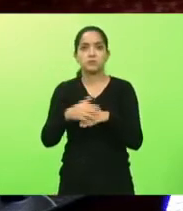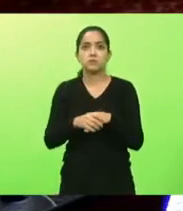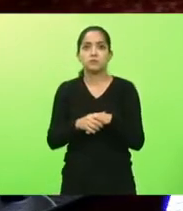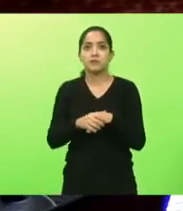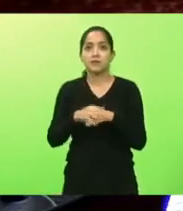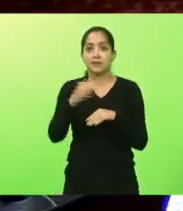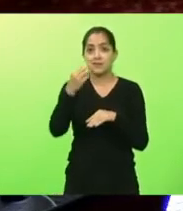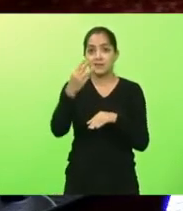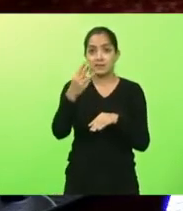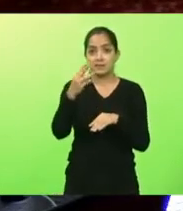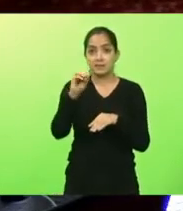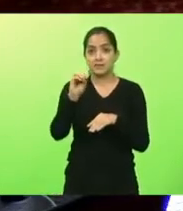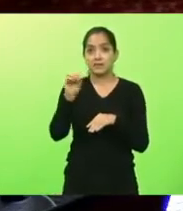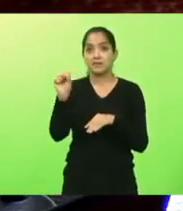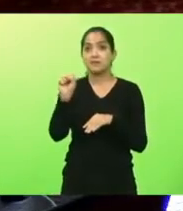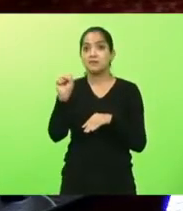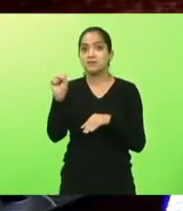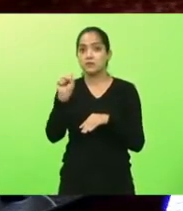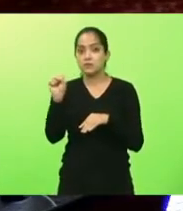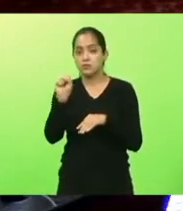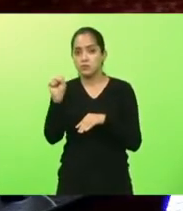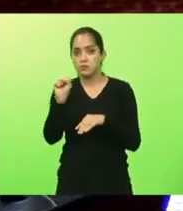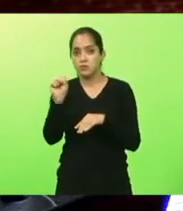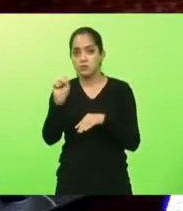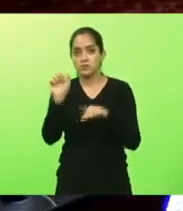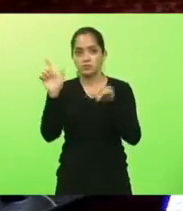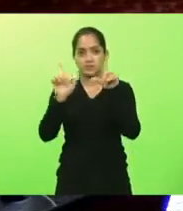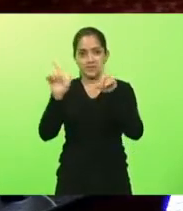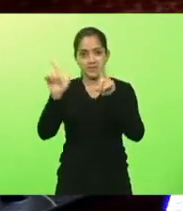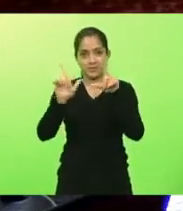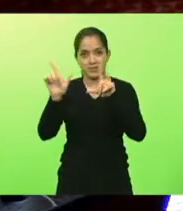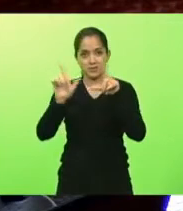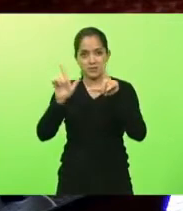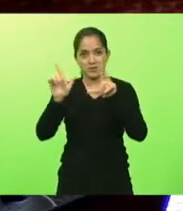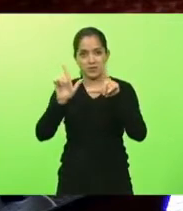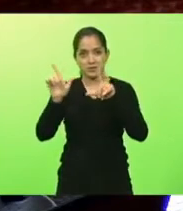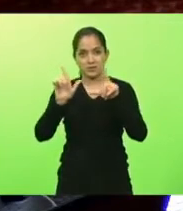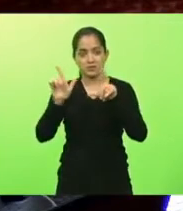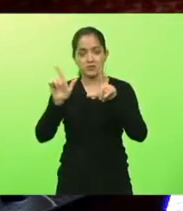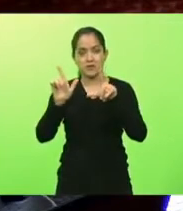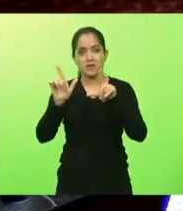30 segundos nos intervalos das emissoras para propaganda política.